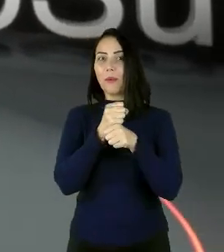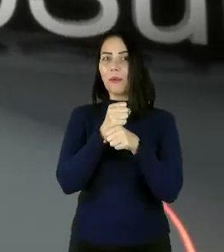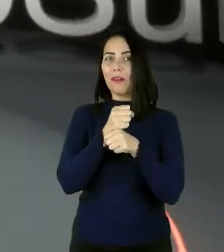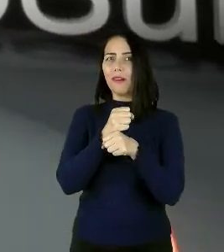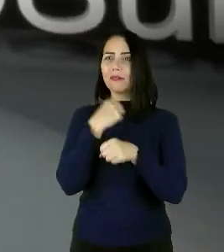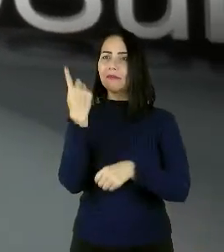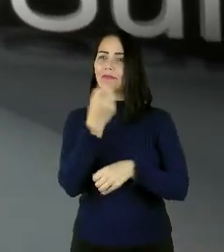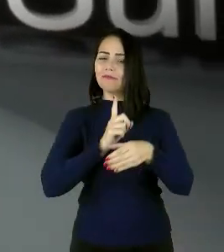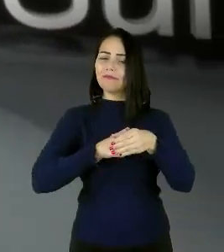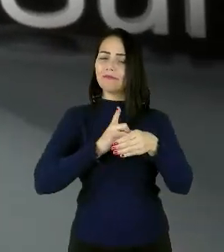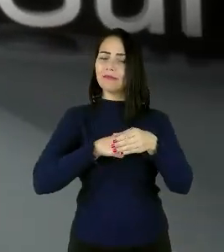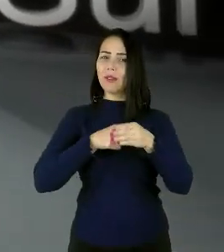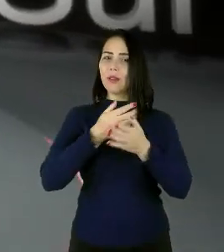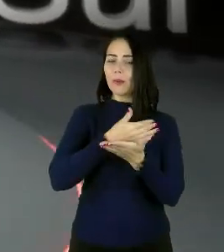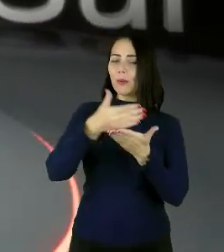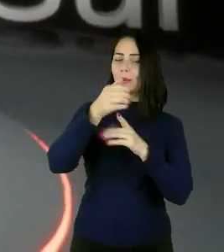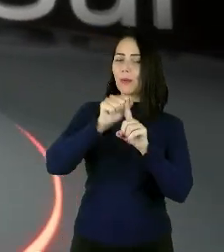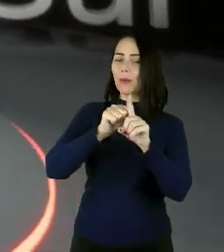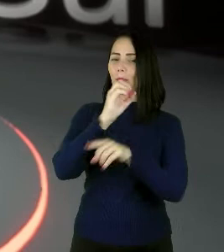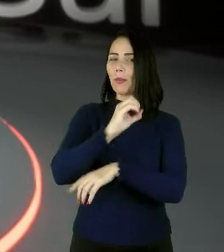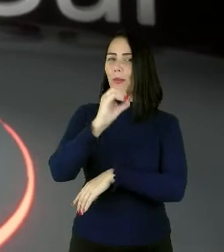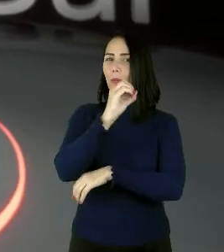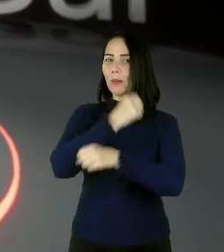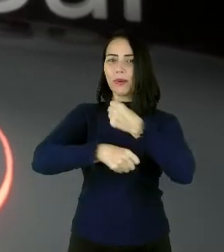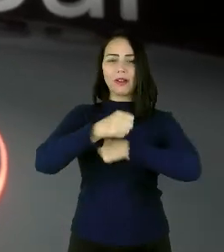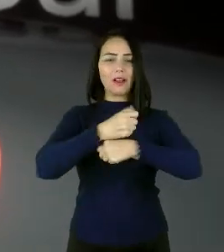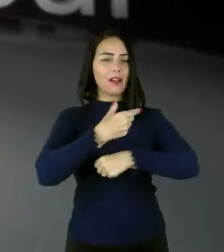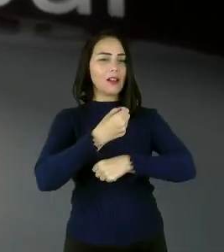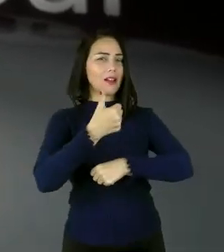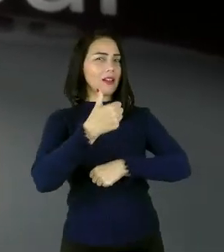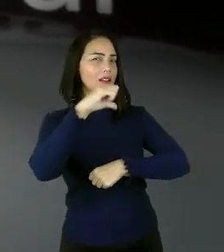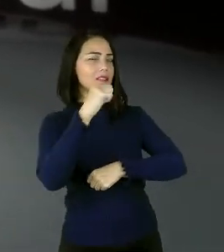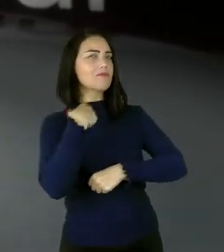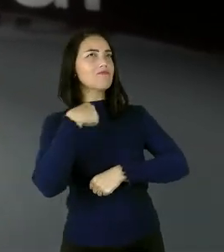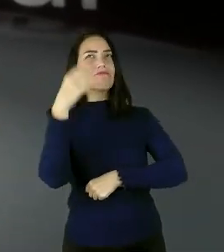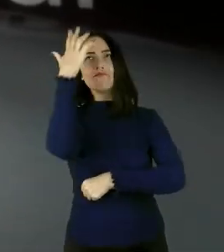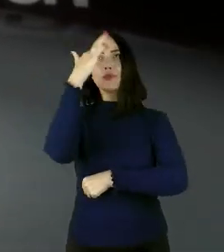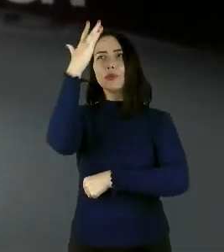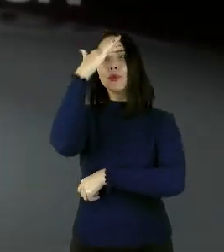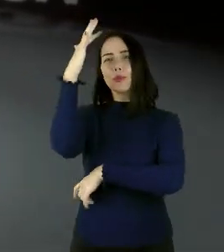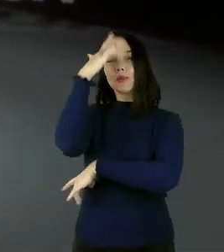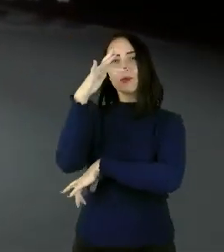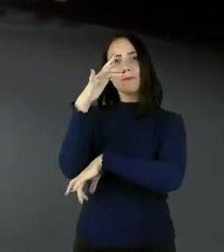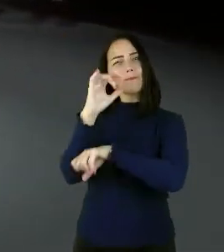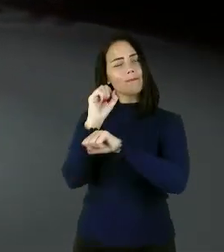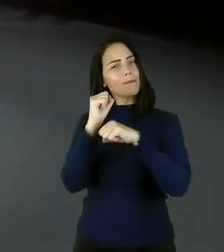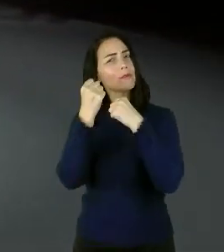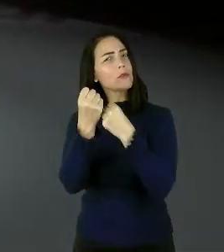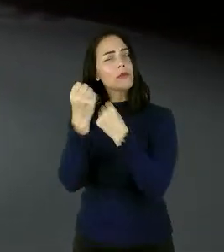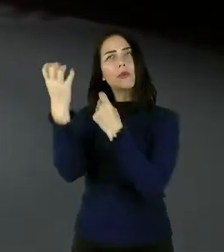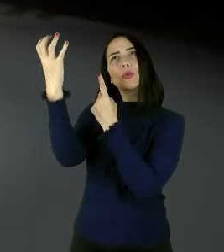nove quando dois versos me vieram no pensamento de uma maneira muito forte